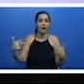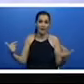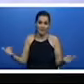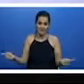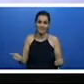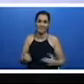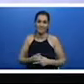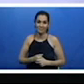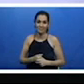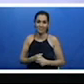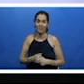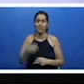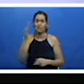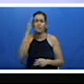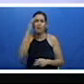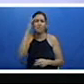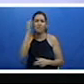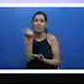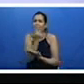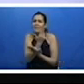Imagina desenhar isso aí.